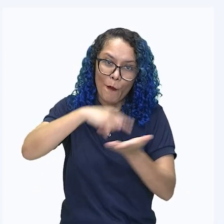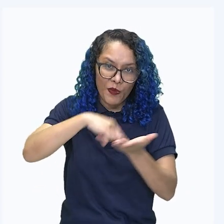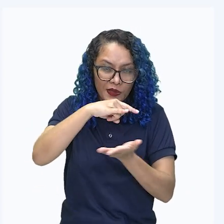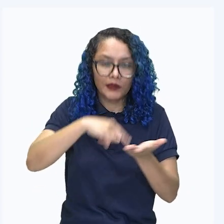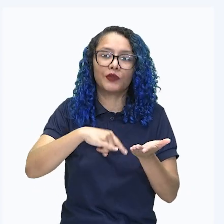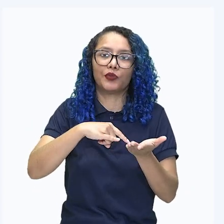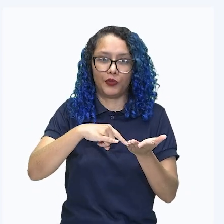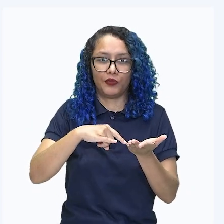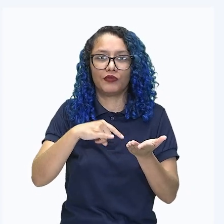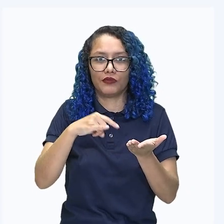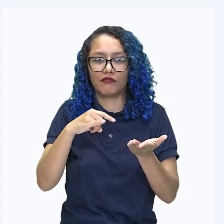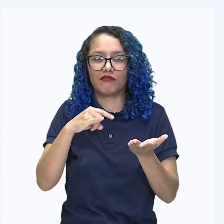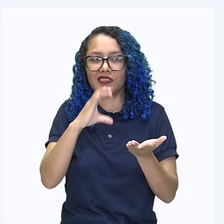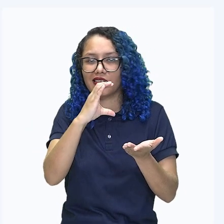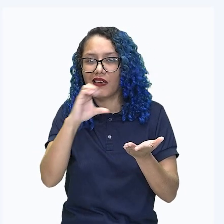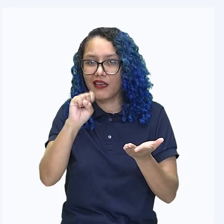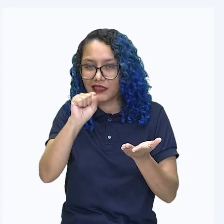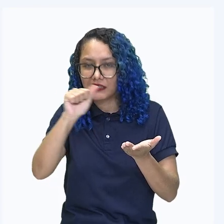esse